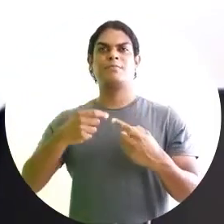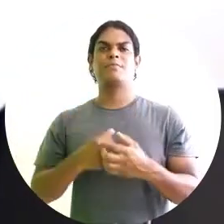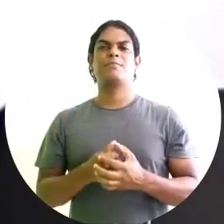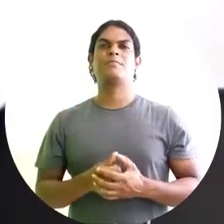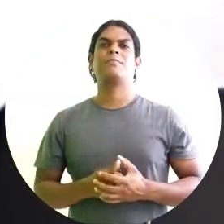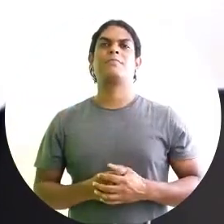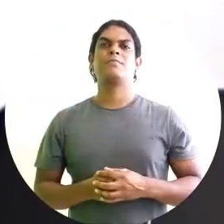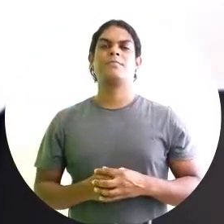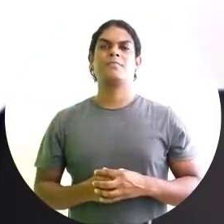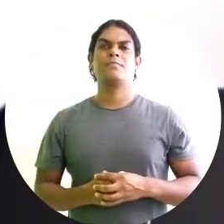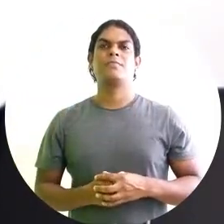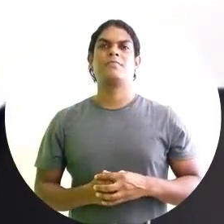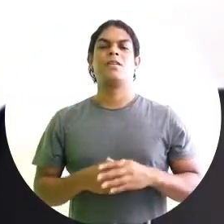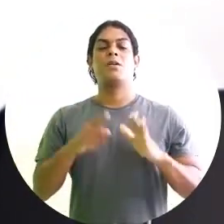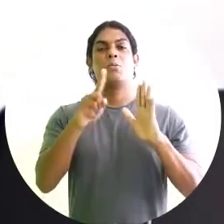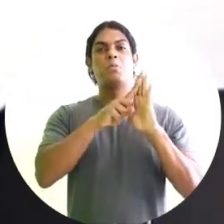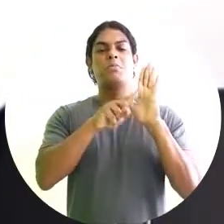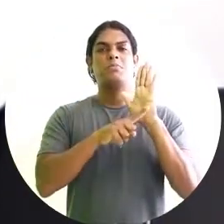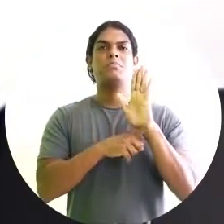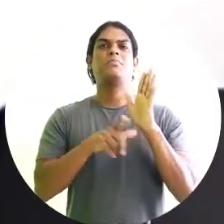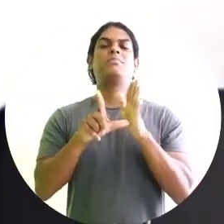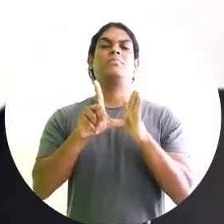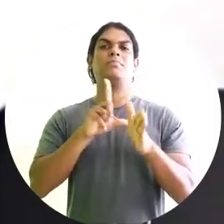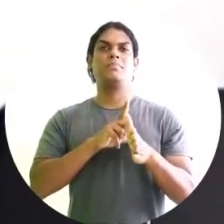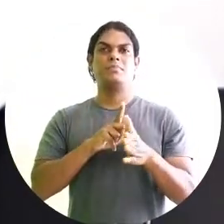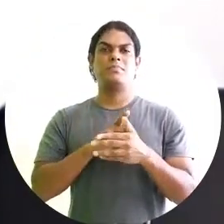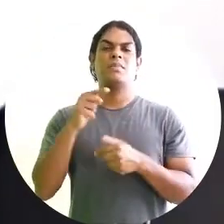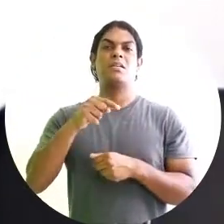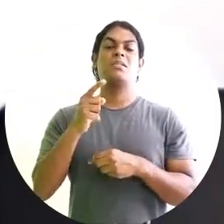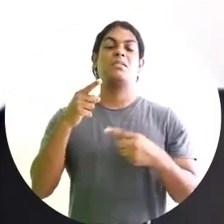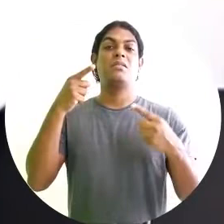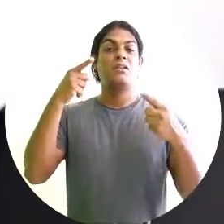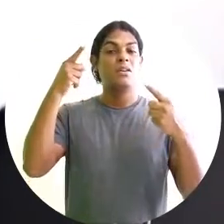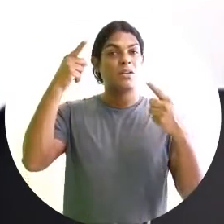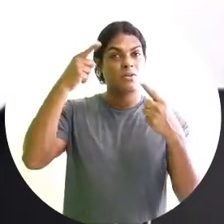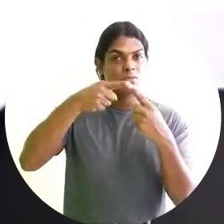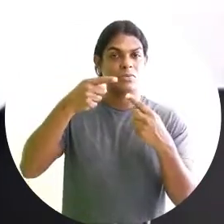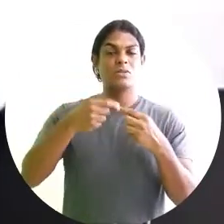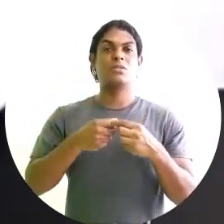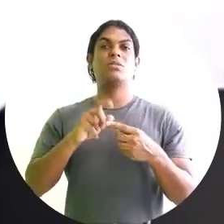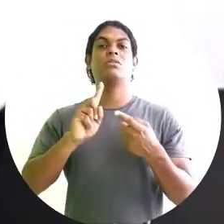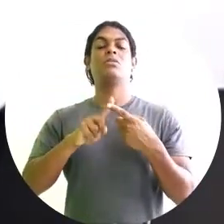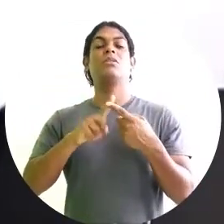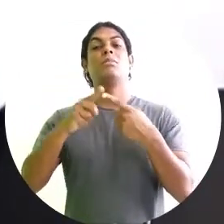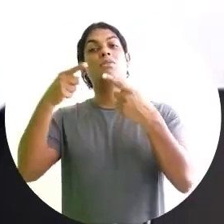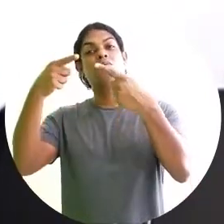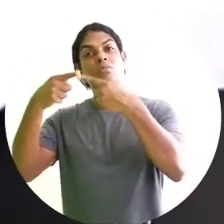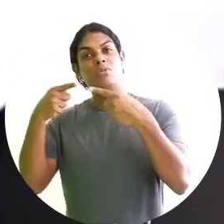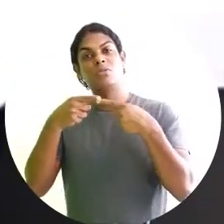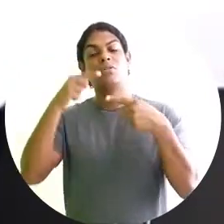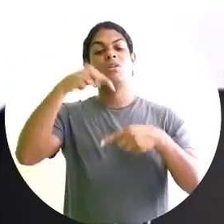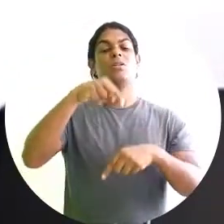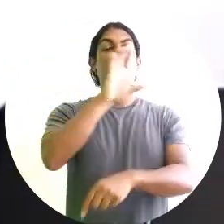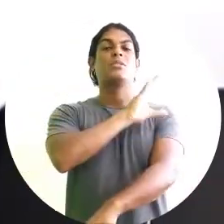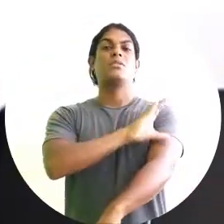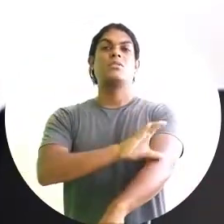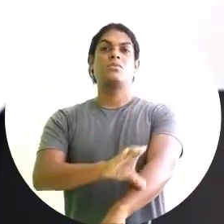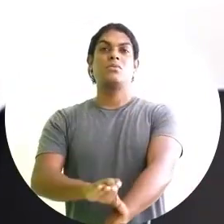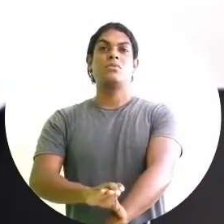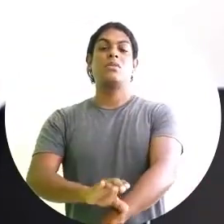organizacionais anteriormente planejados. Esse é o sentido, é o objetivo geral deste